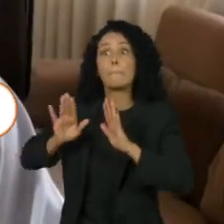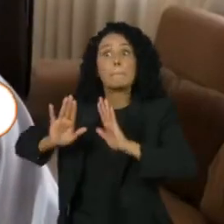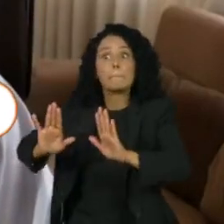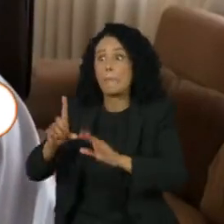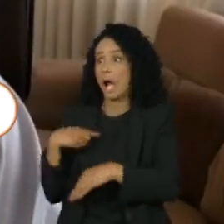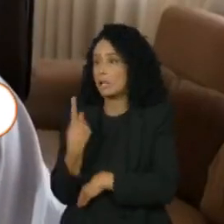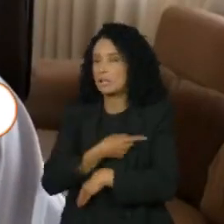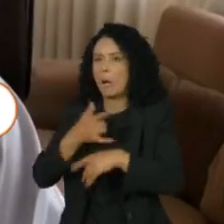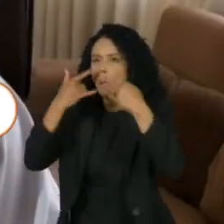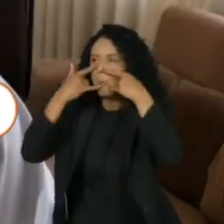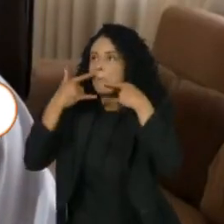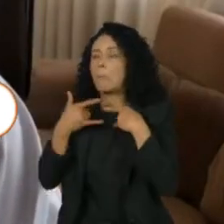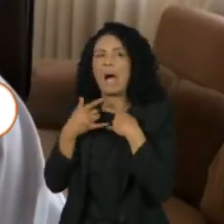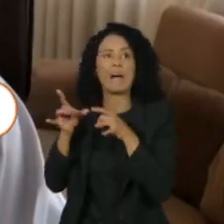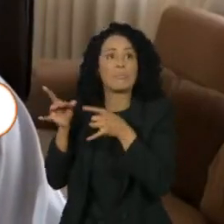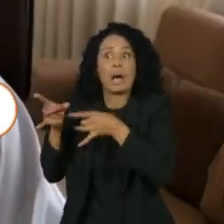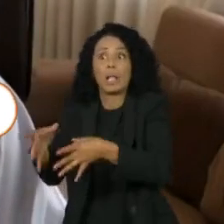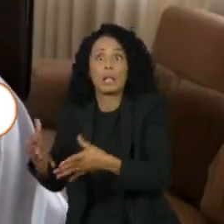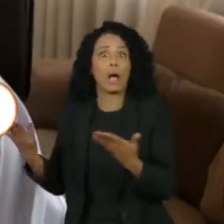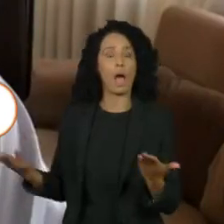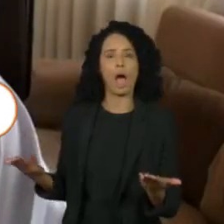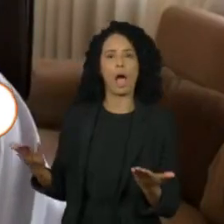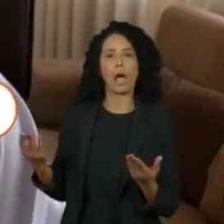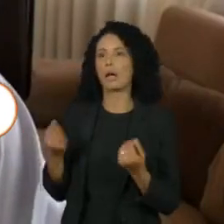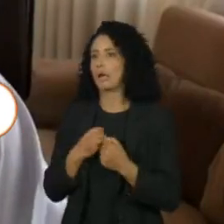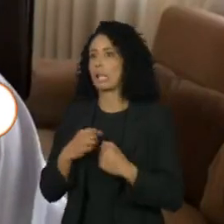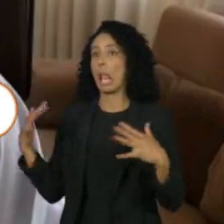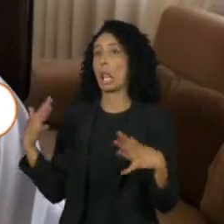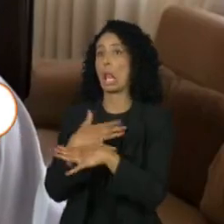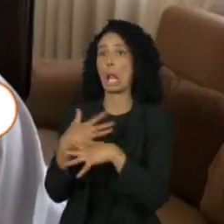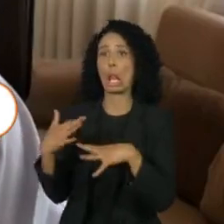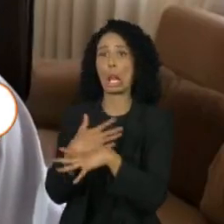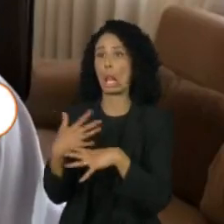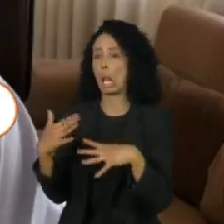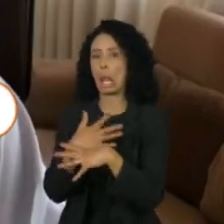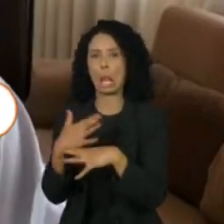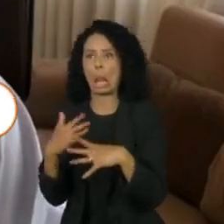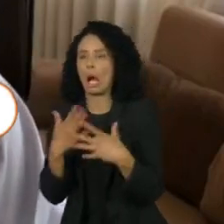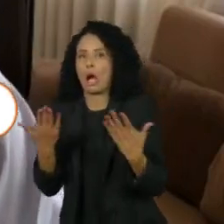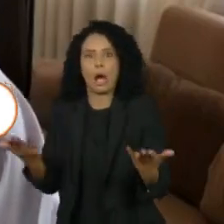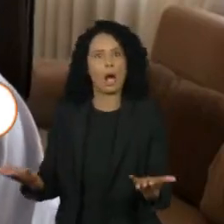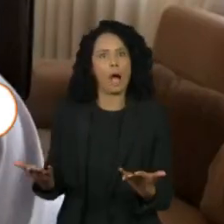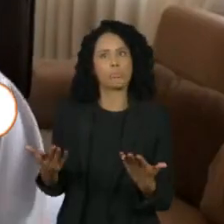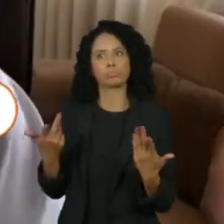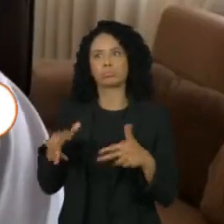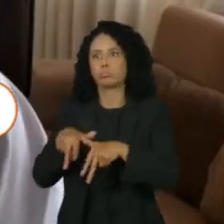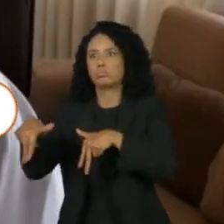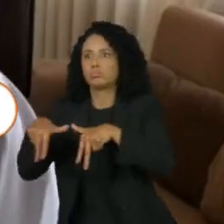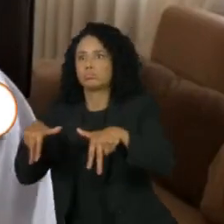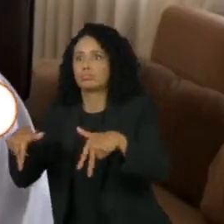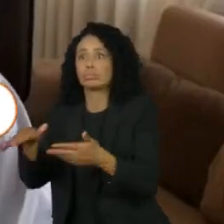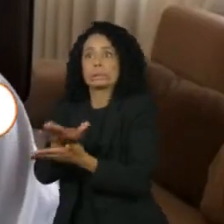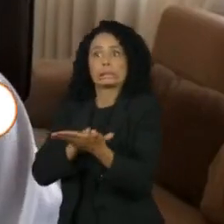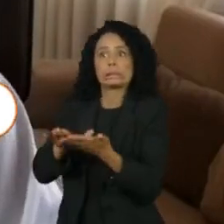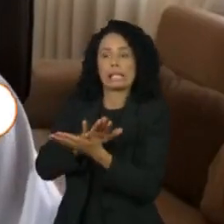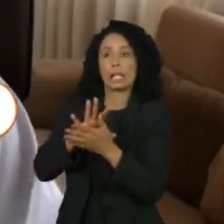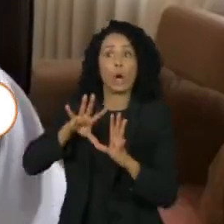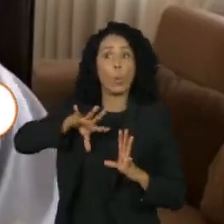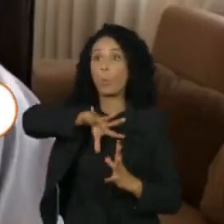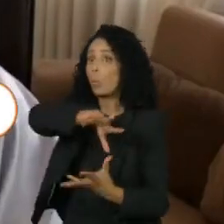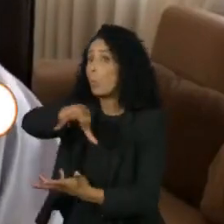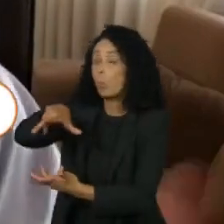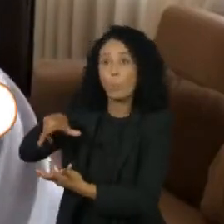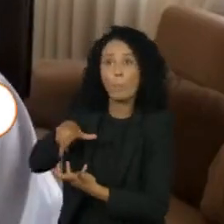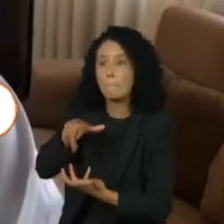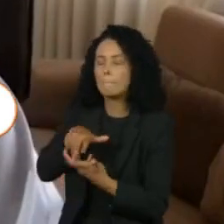nós abrimos certas atividades que provocam grandes aglomerações muito cedo, e o mundo todo está vendo esse reflexo, né? Nos